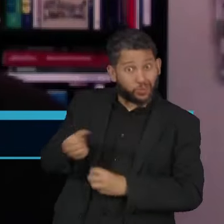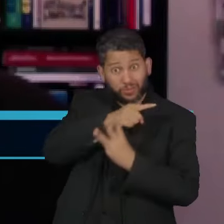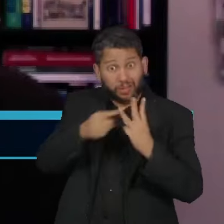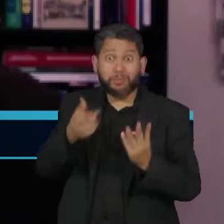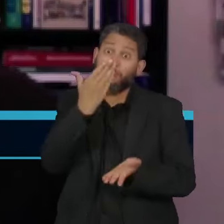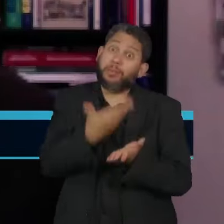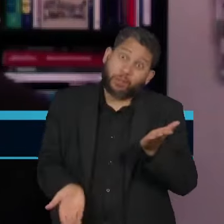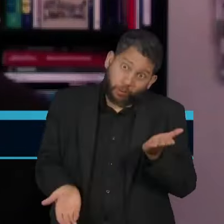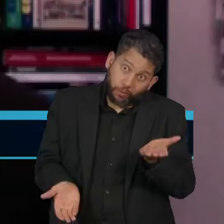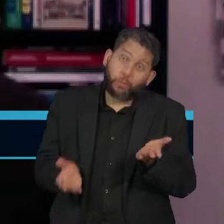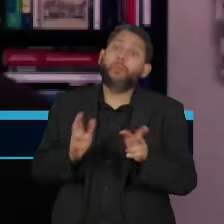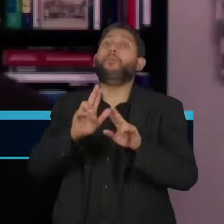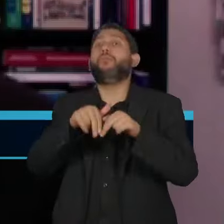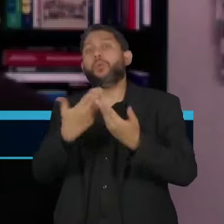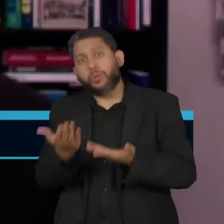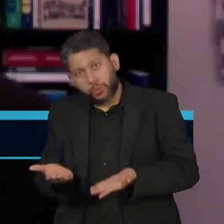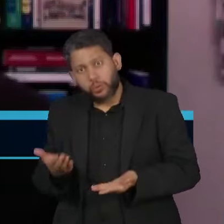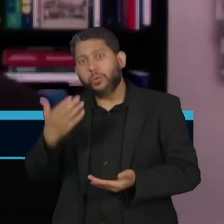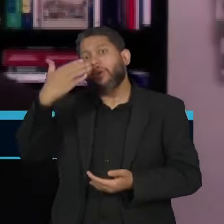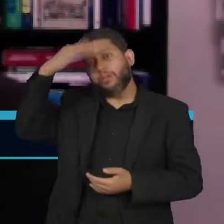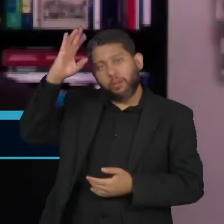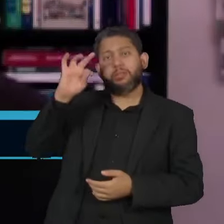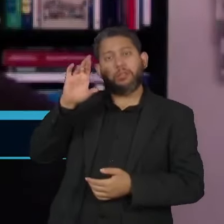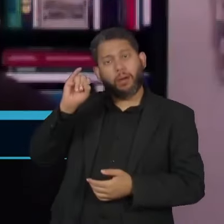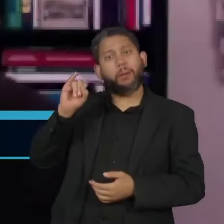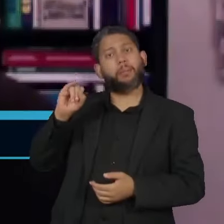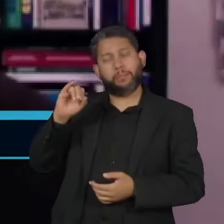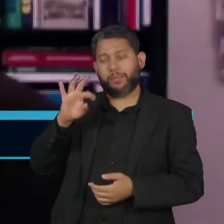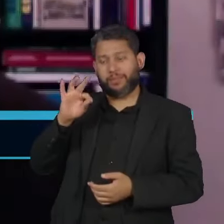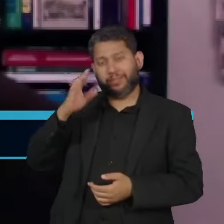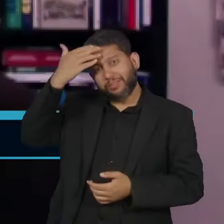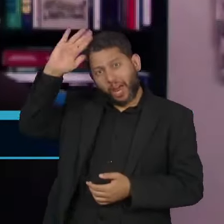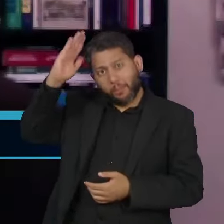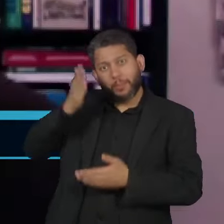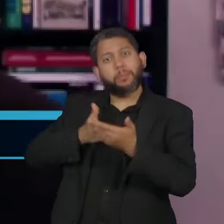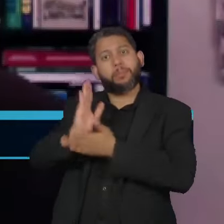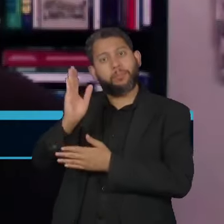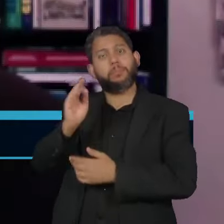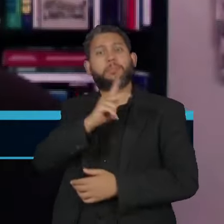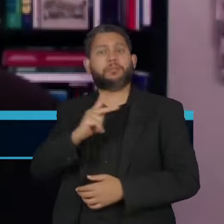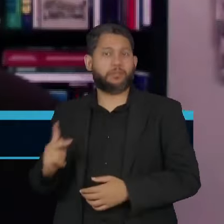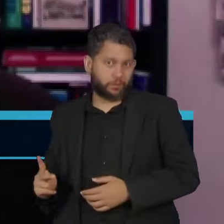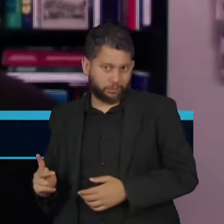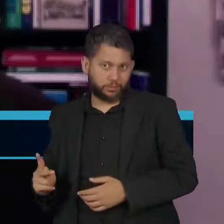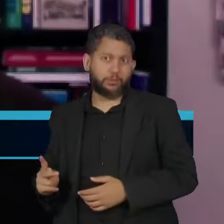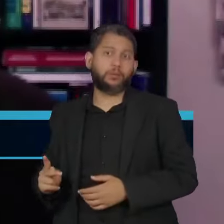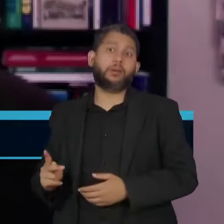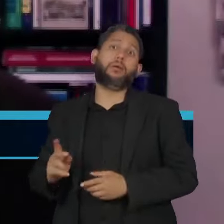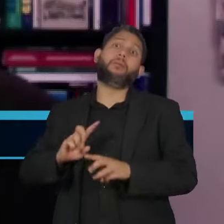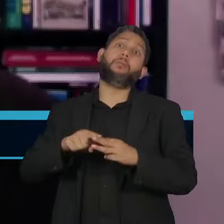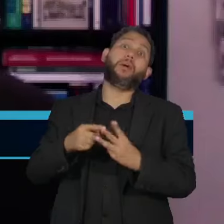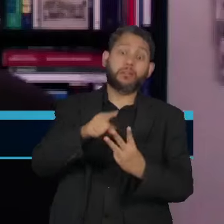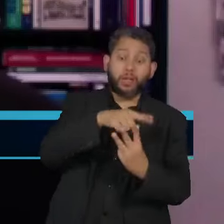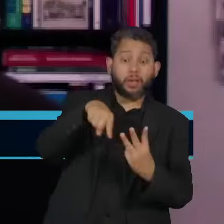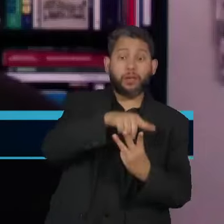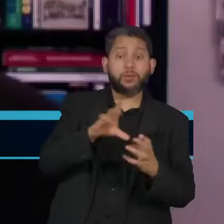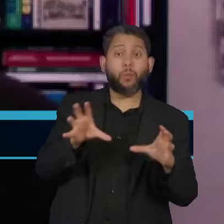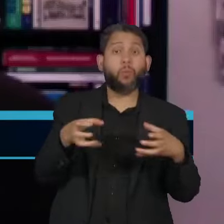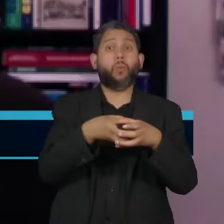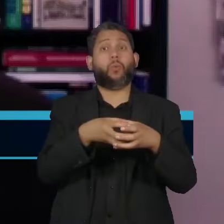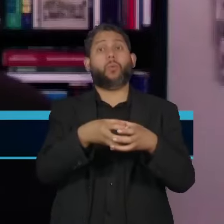foi justamente o motivo que o Donald Trump virou presidente, vencendo a Hillary Clinton, mas isso é conhecido como Blue Wall porque costuma